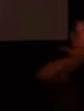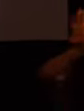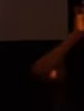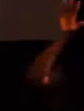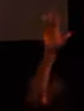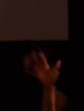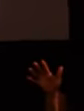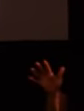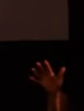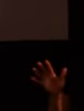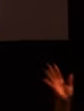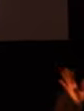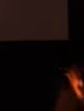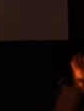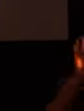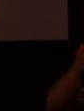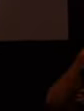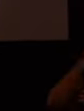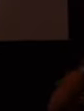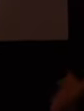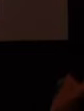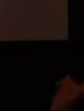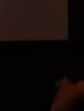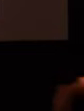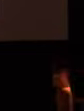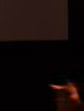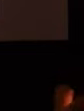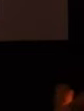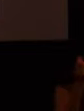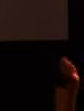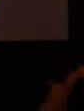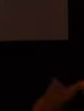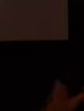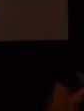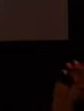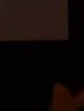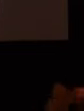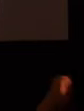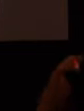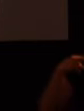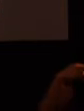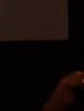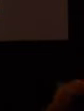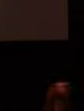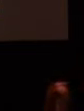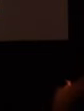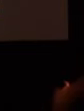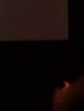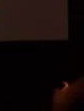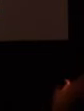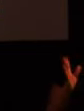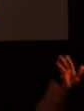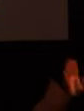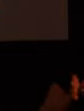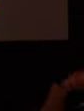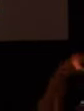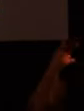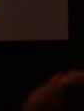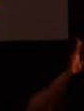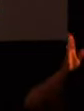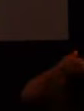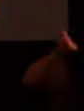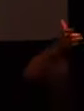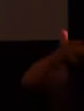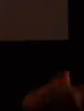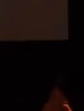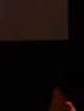que dentro dela, no bojo dela, a gente concentrasse todo o conjunto de regramento, que, como eu falei, a gente vinha trabalhando